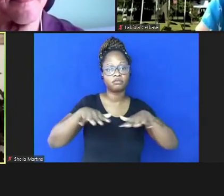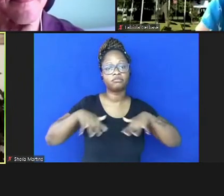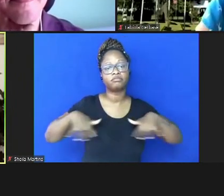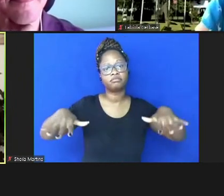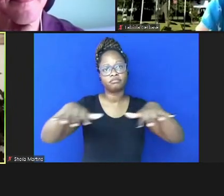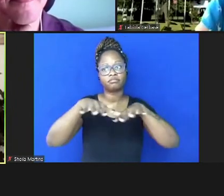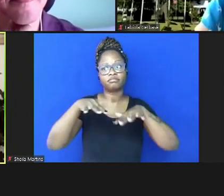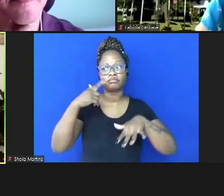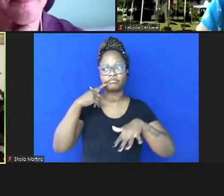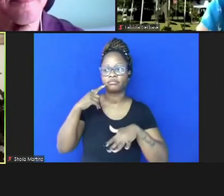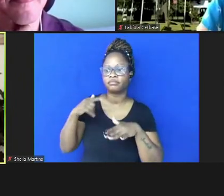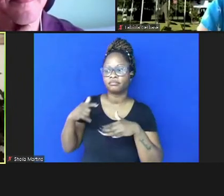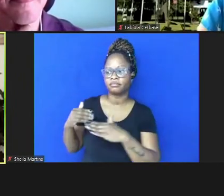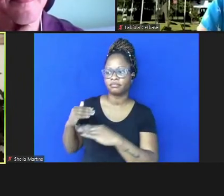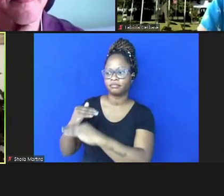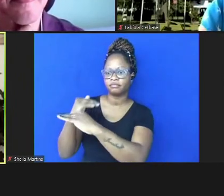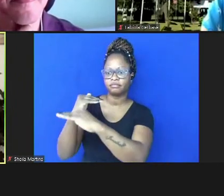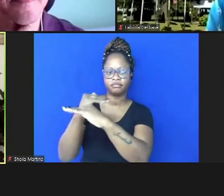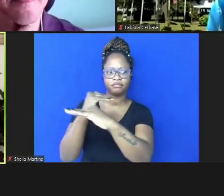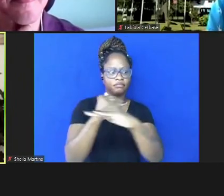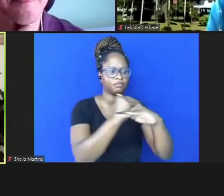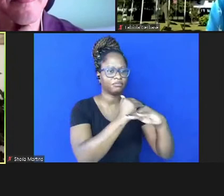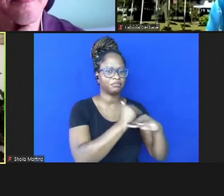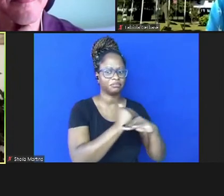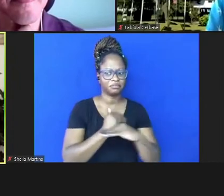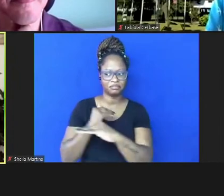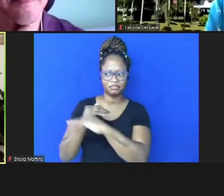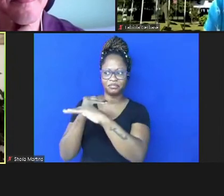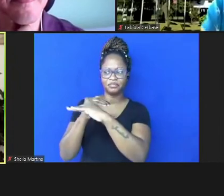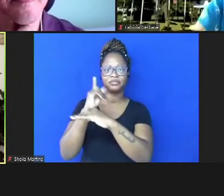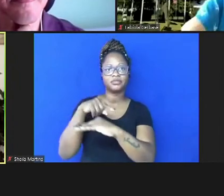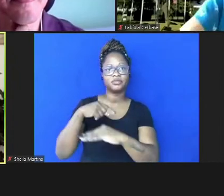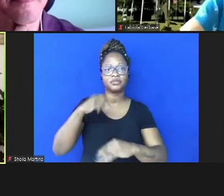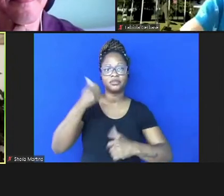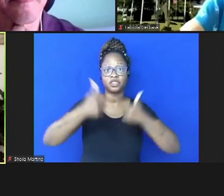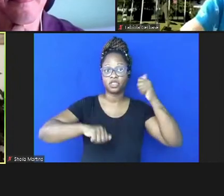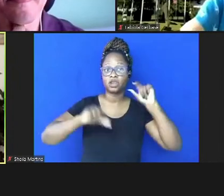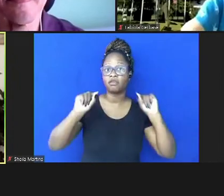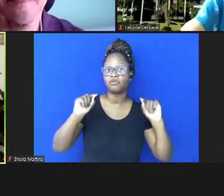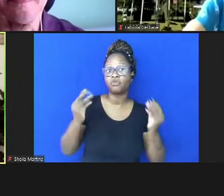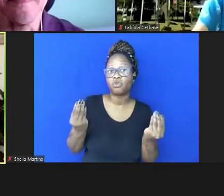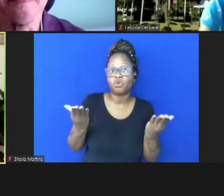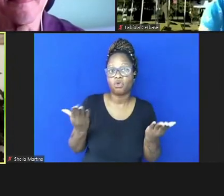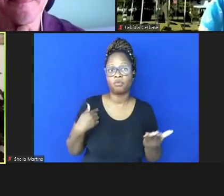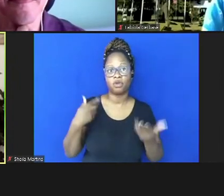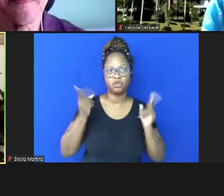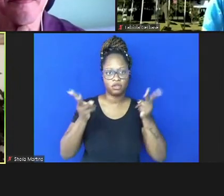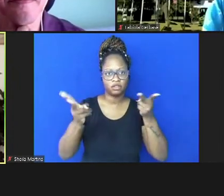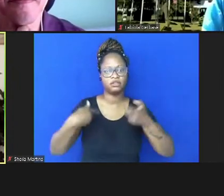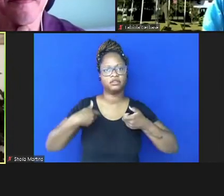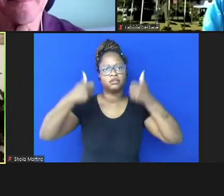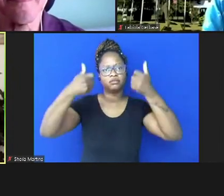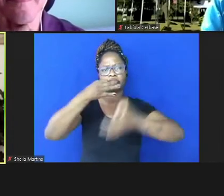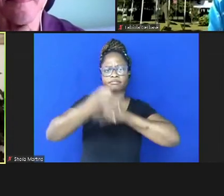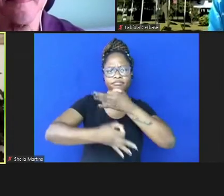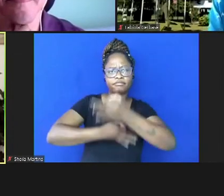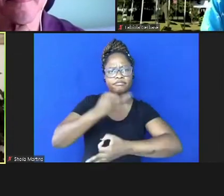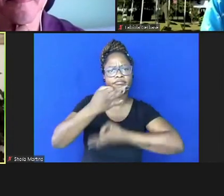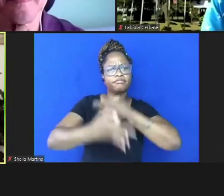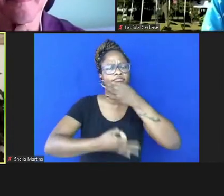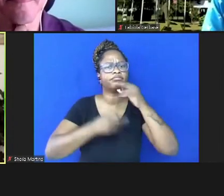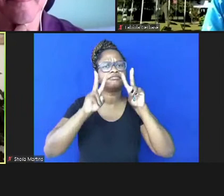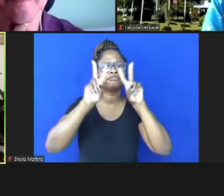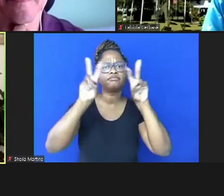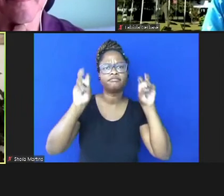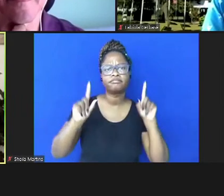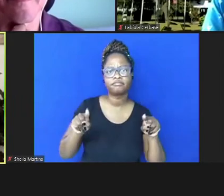seus pares. Então, a avaliação, ela leva isso em consideração. Então, eu sempre comento isso, né? Como que você pode